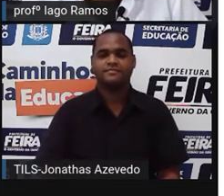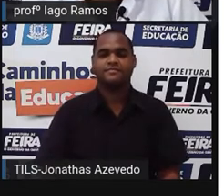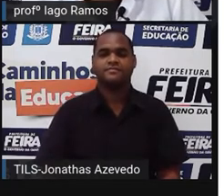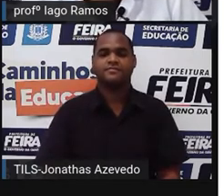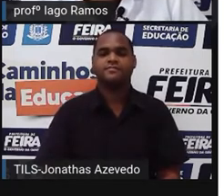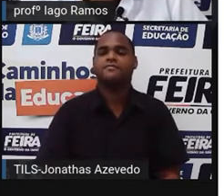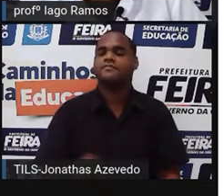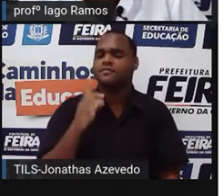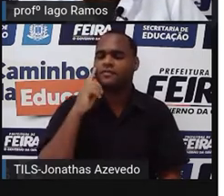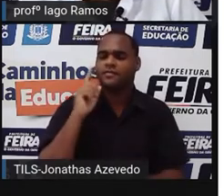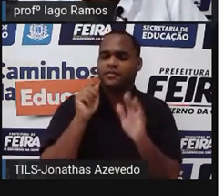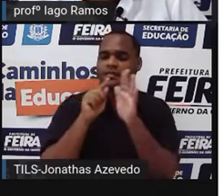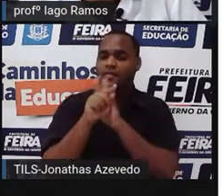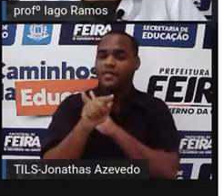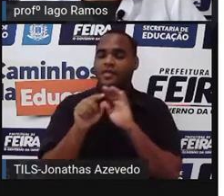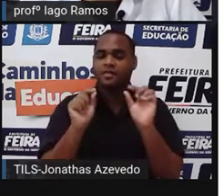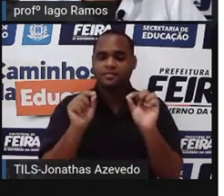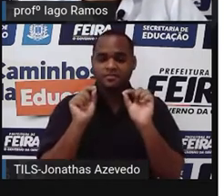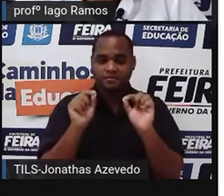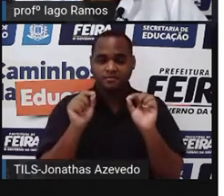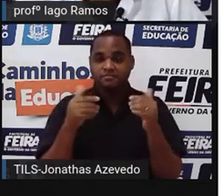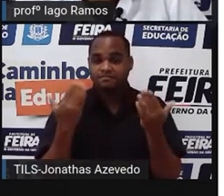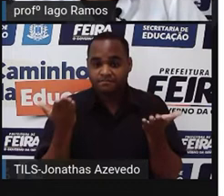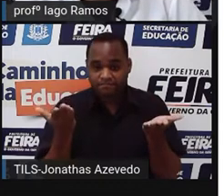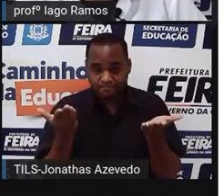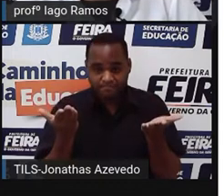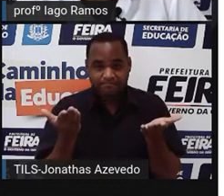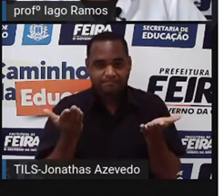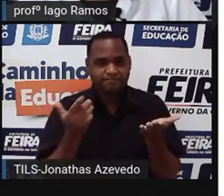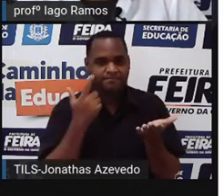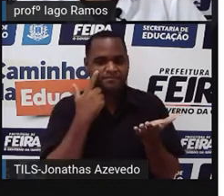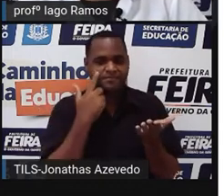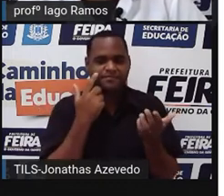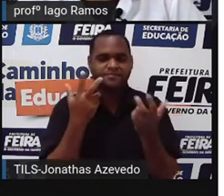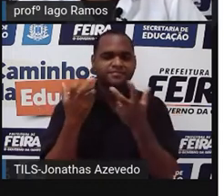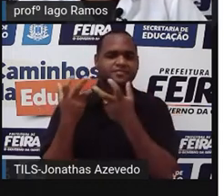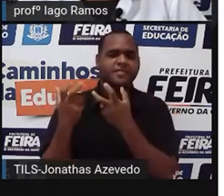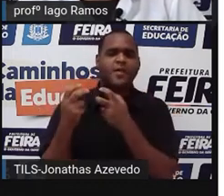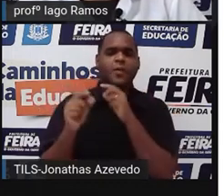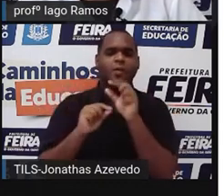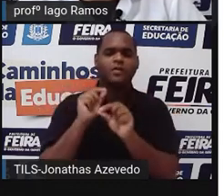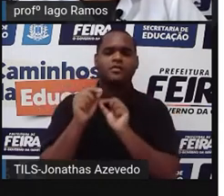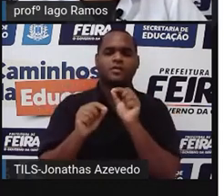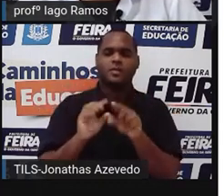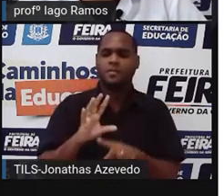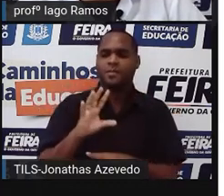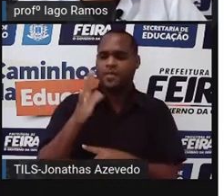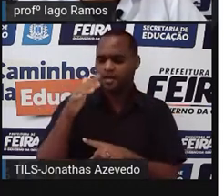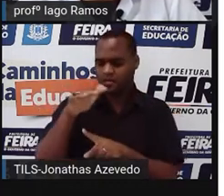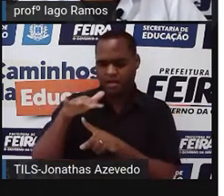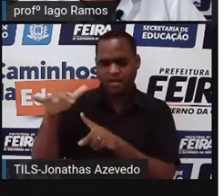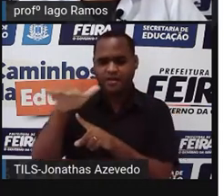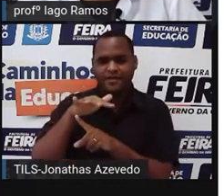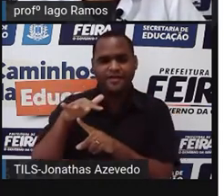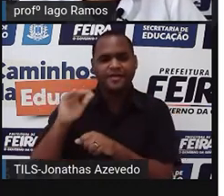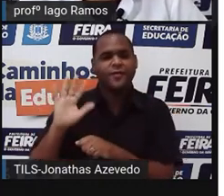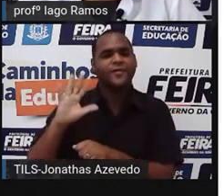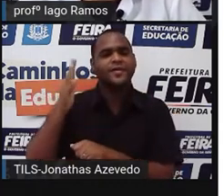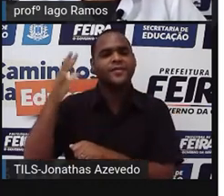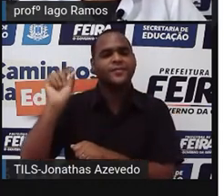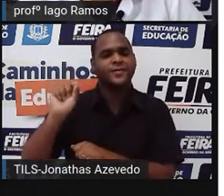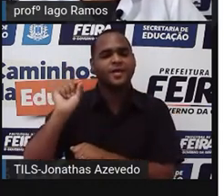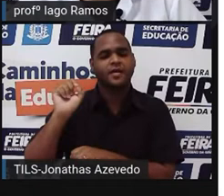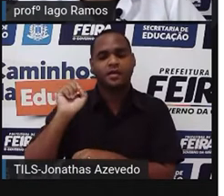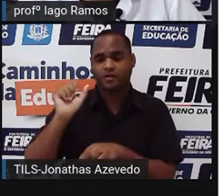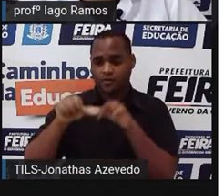Deixa eu te perguntar, e agora? Você conseguiu perceber o que é que acontece com essas áreas? Depois que eu pedi para fazer